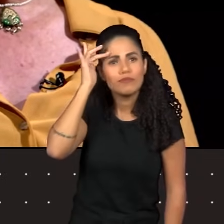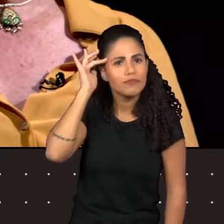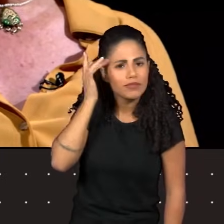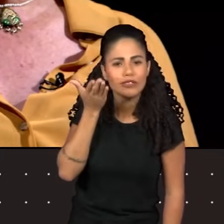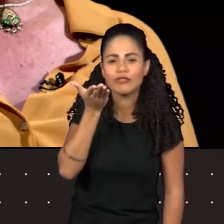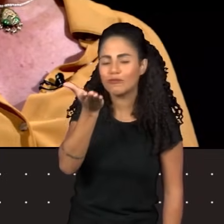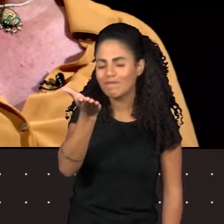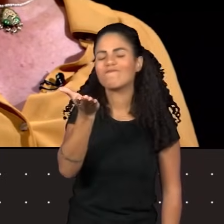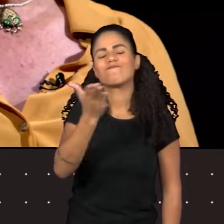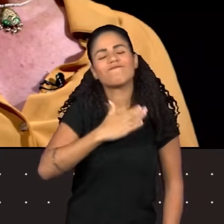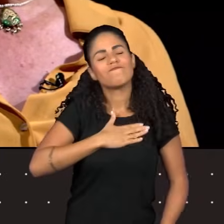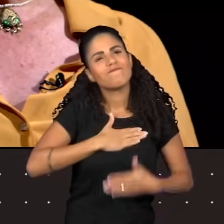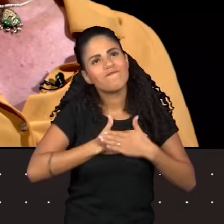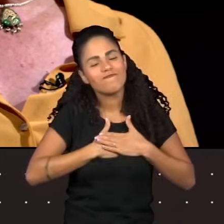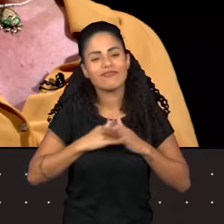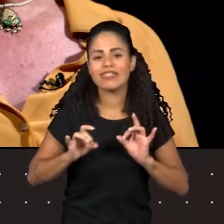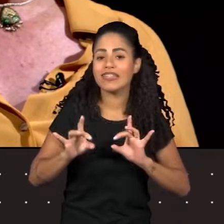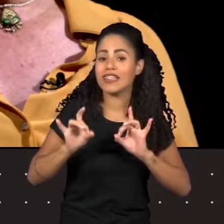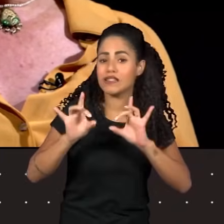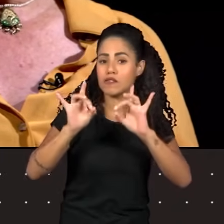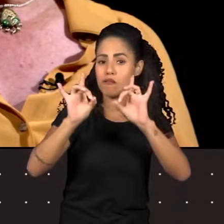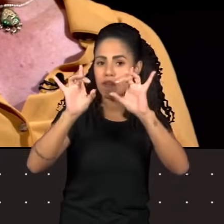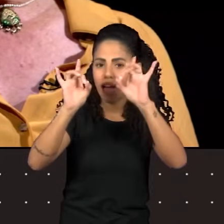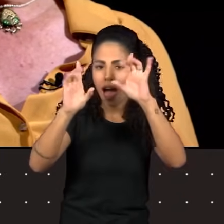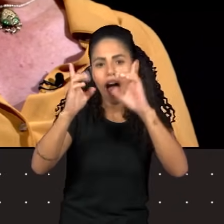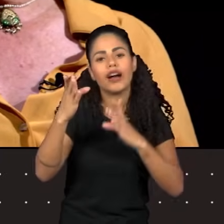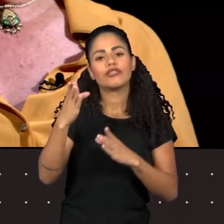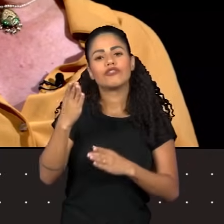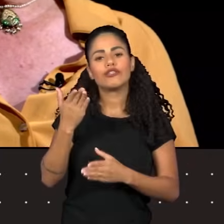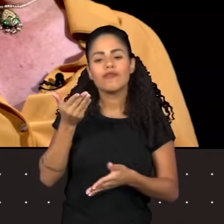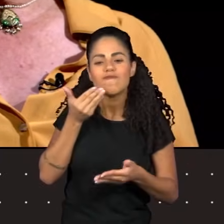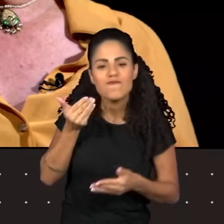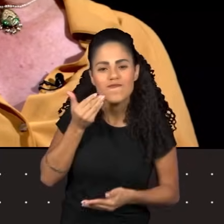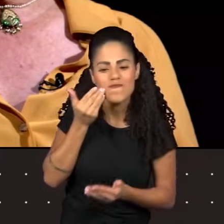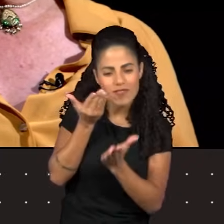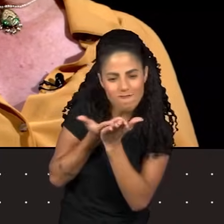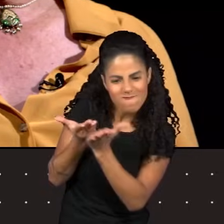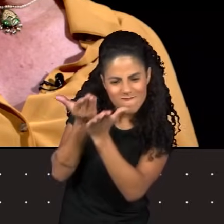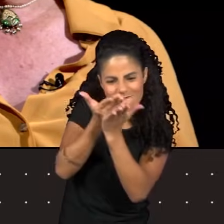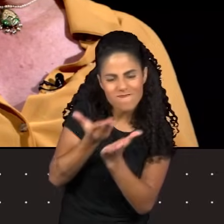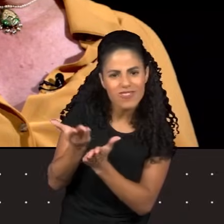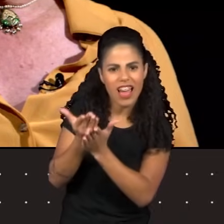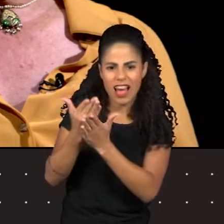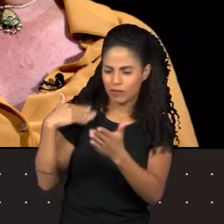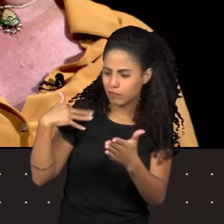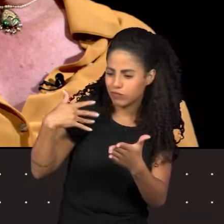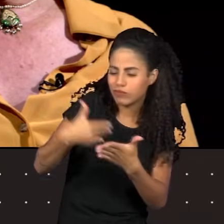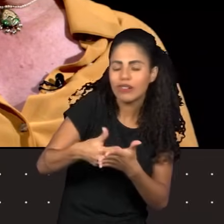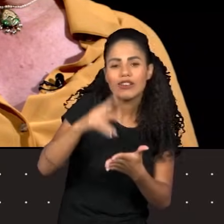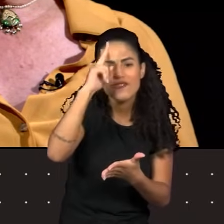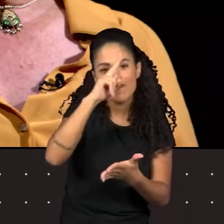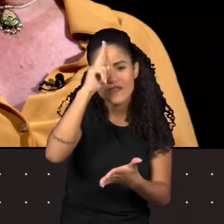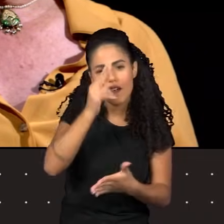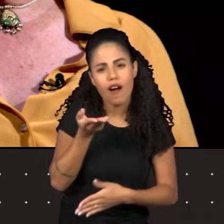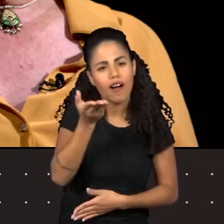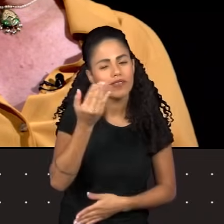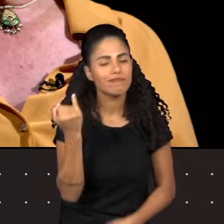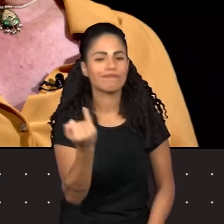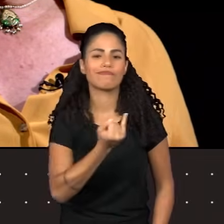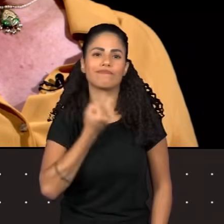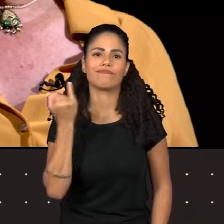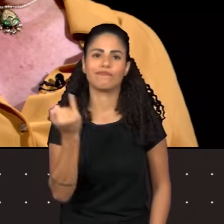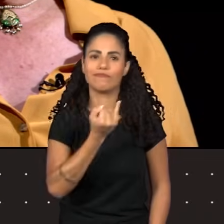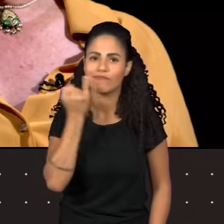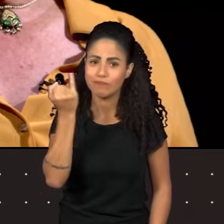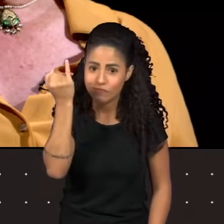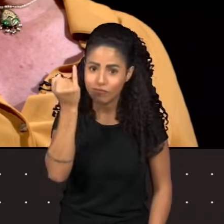Selma. Falar de talento, de história, com uma história tão significativa e tão longa.